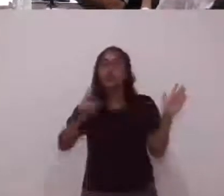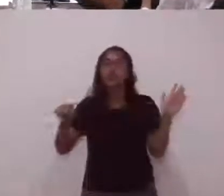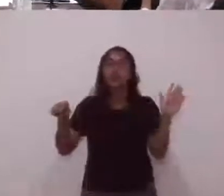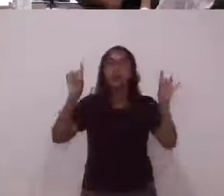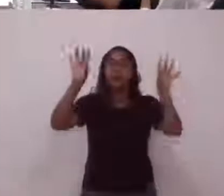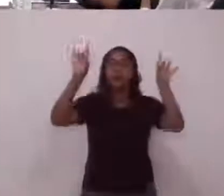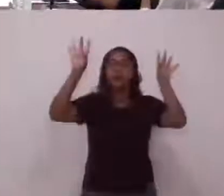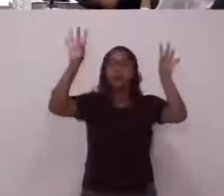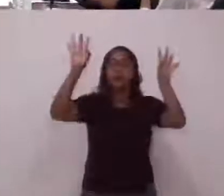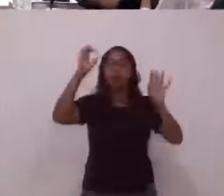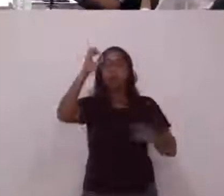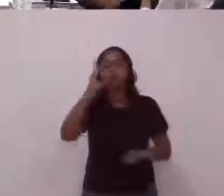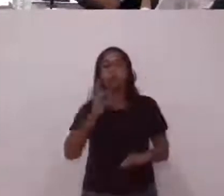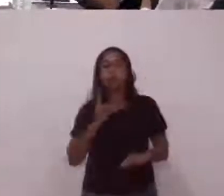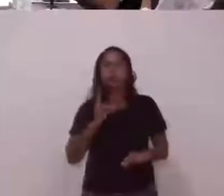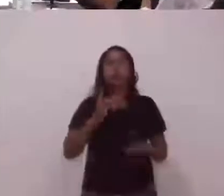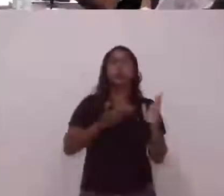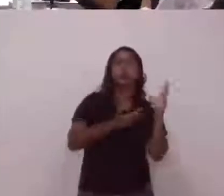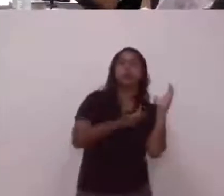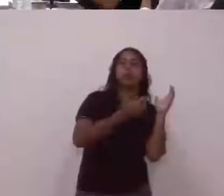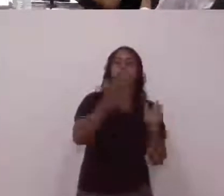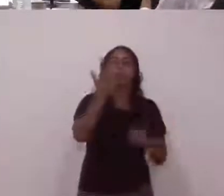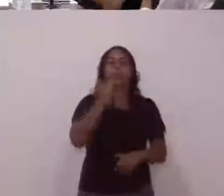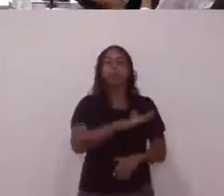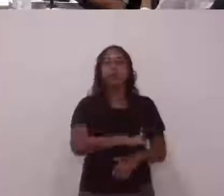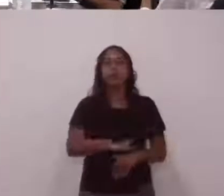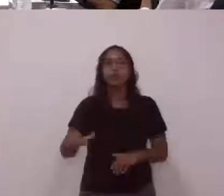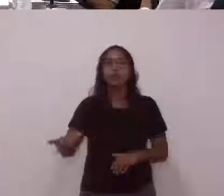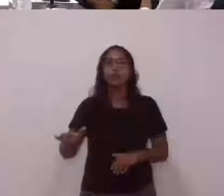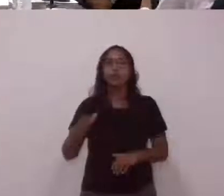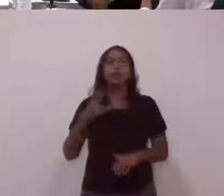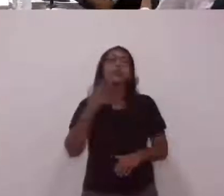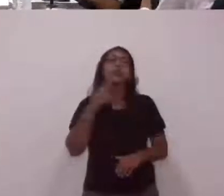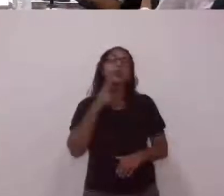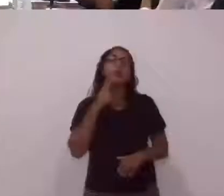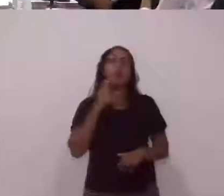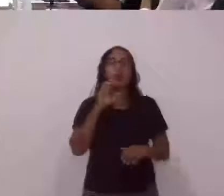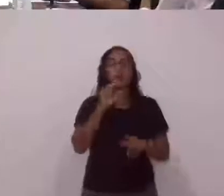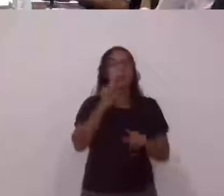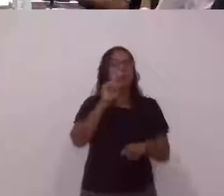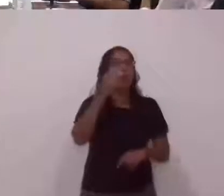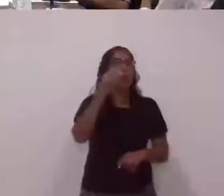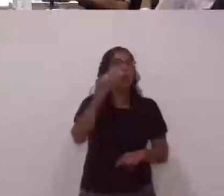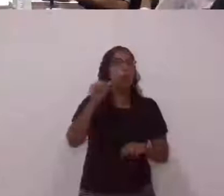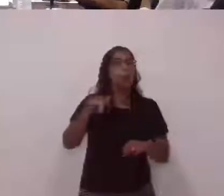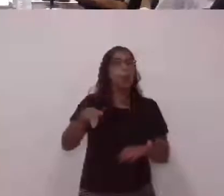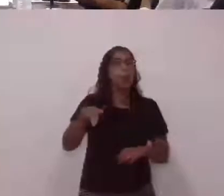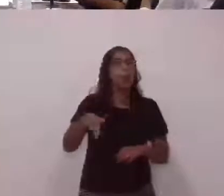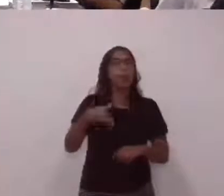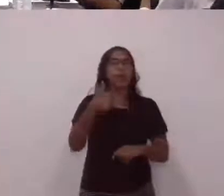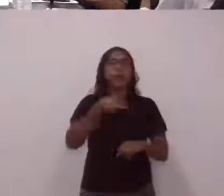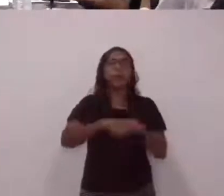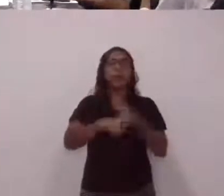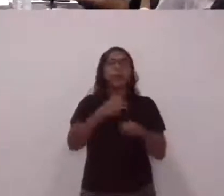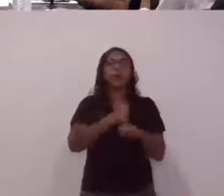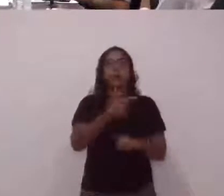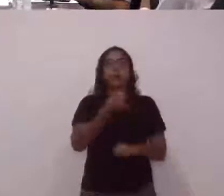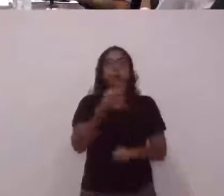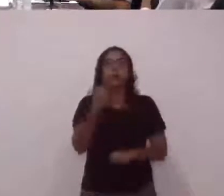depressão infantil juvenil e das outras providências. Vinhedo, 8 de novembro, 2019. Por enquanto é só, Presidente.